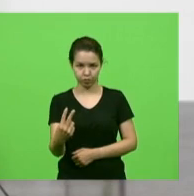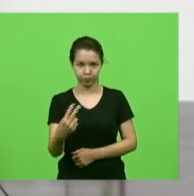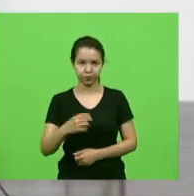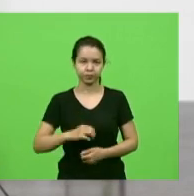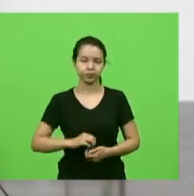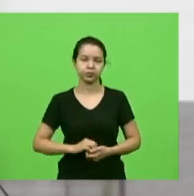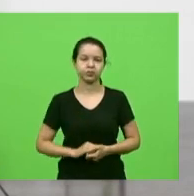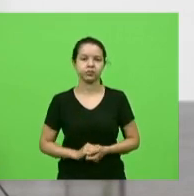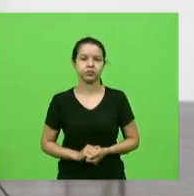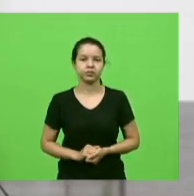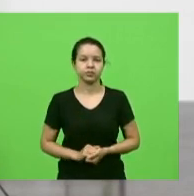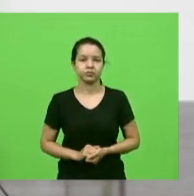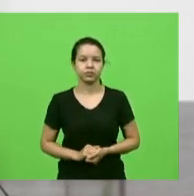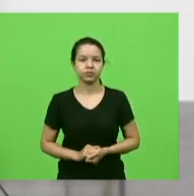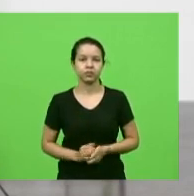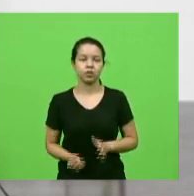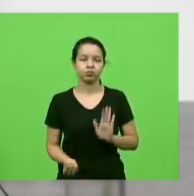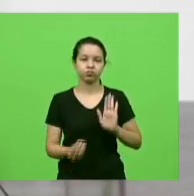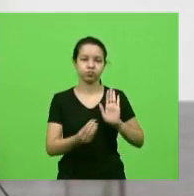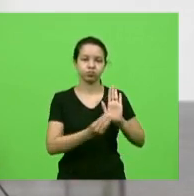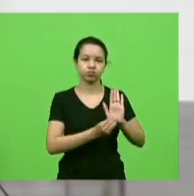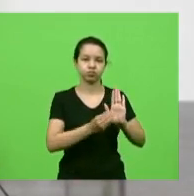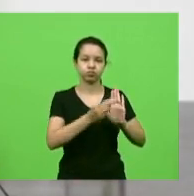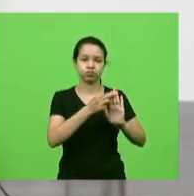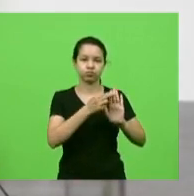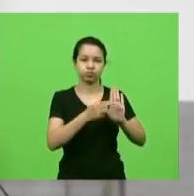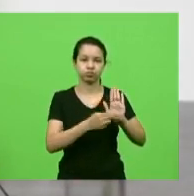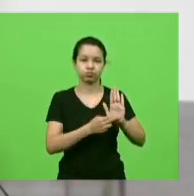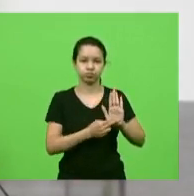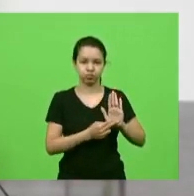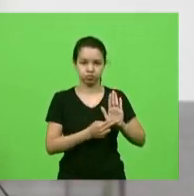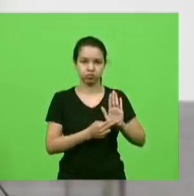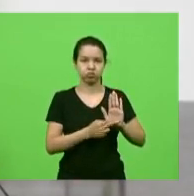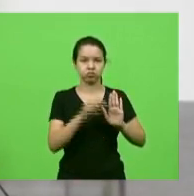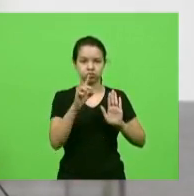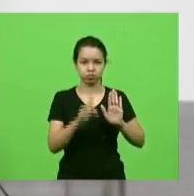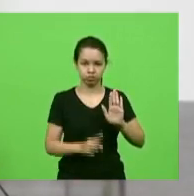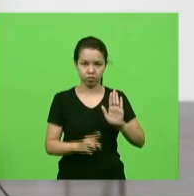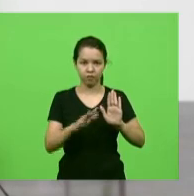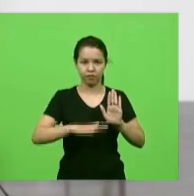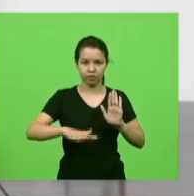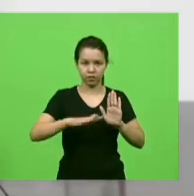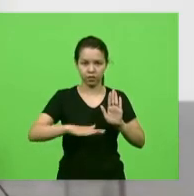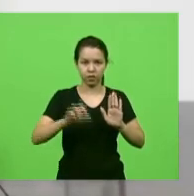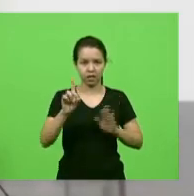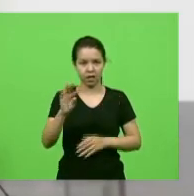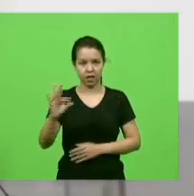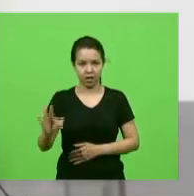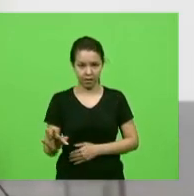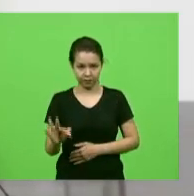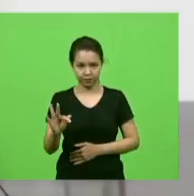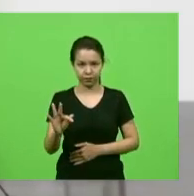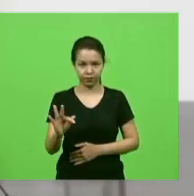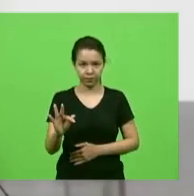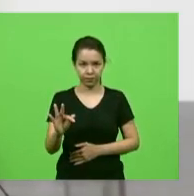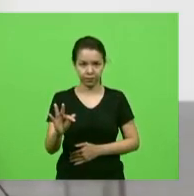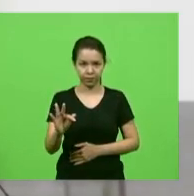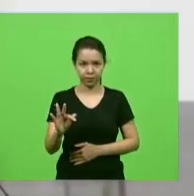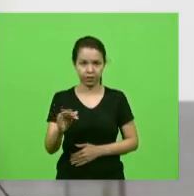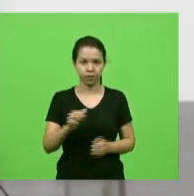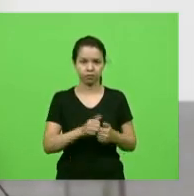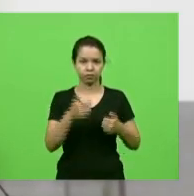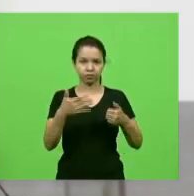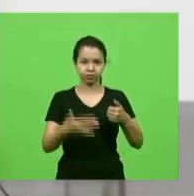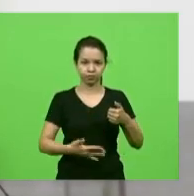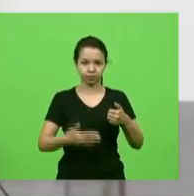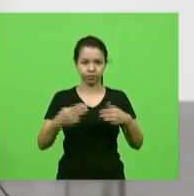34.592.34592, agravo regimental do Distrito Federal, decidido pelo Tribunal Pleno do Supremo, sob a relatoria do ministro Edson Fachin,